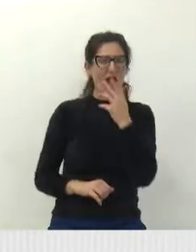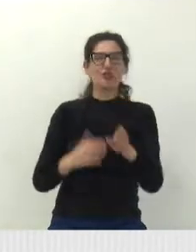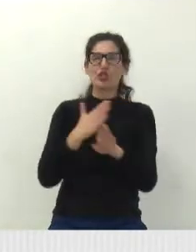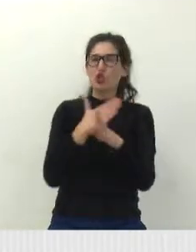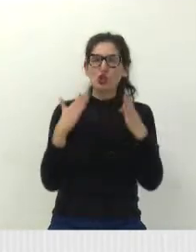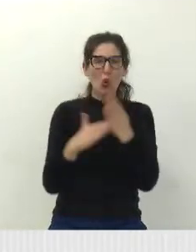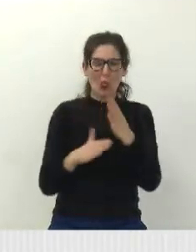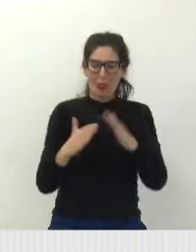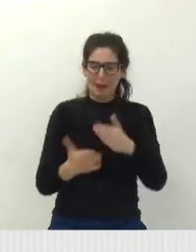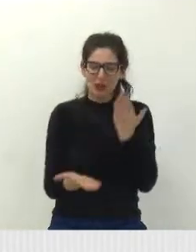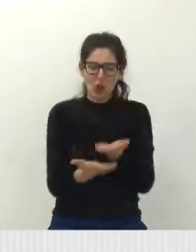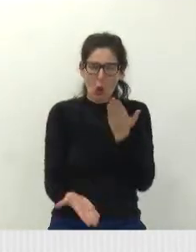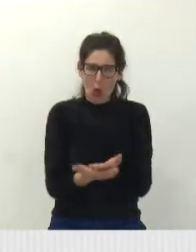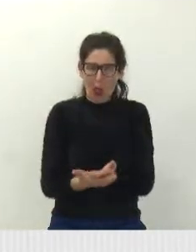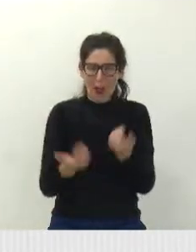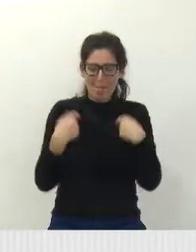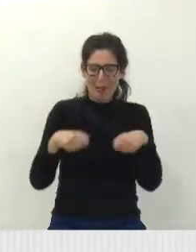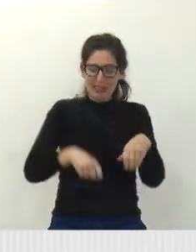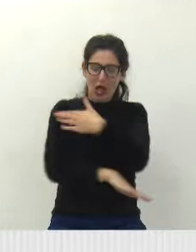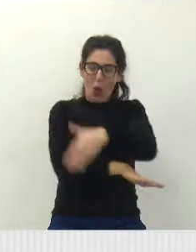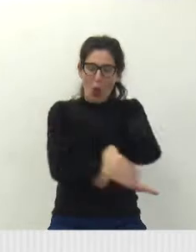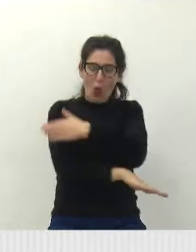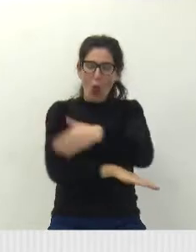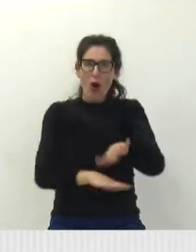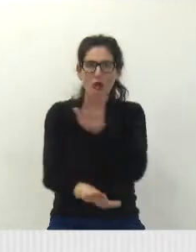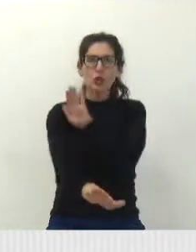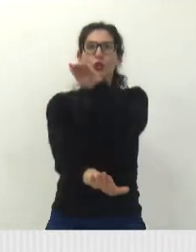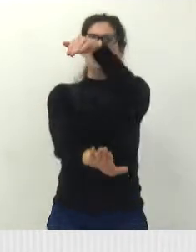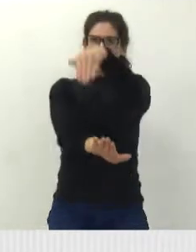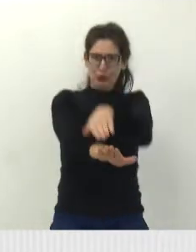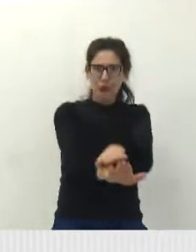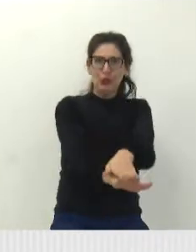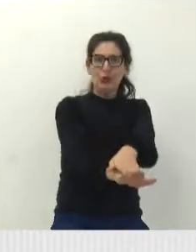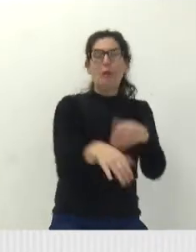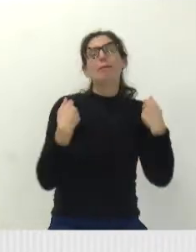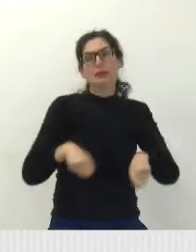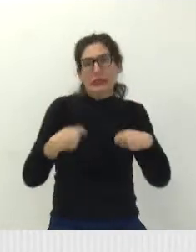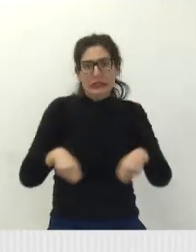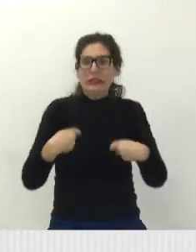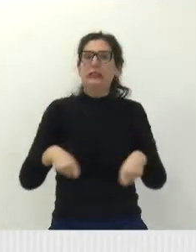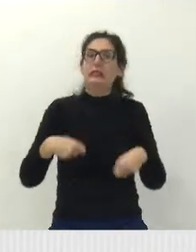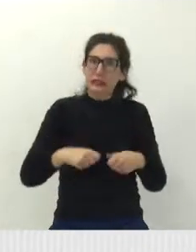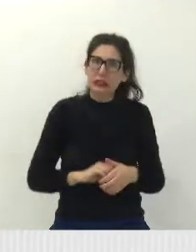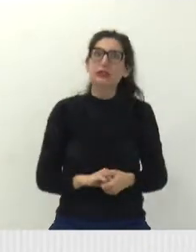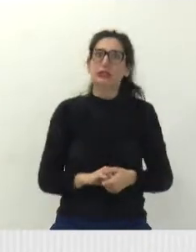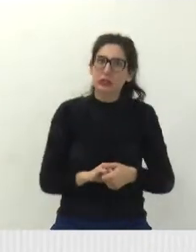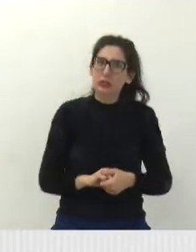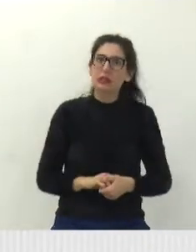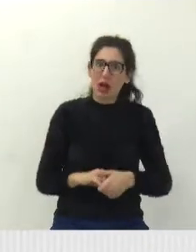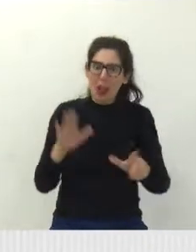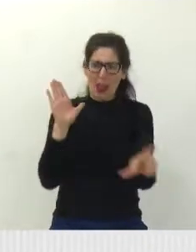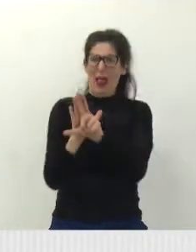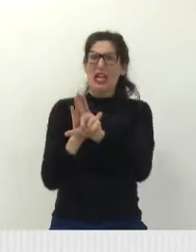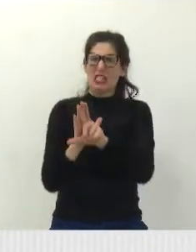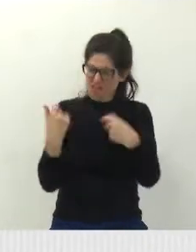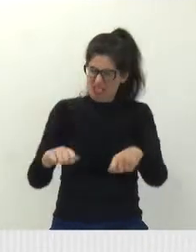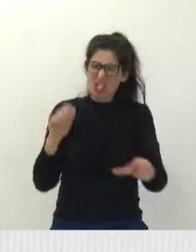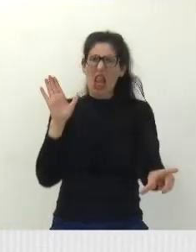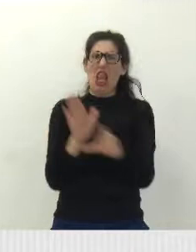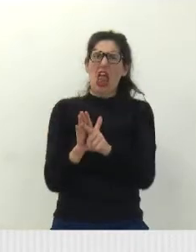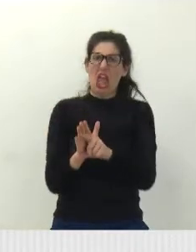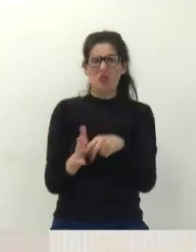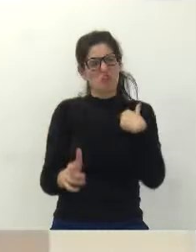lombada. A gente não precisava nem perder tempo de fazer esse pedido, lombada na frente da escola. Né? Deveria ser lei, toda escola,